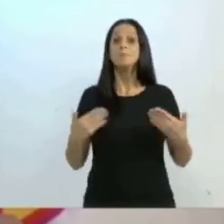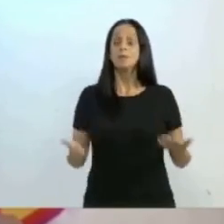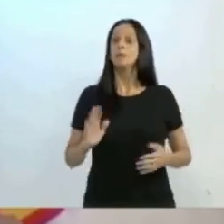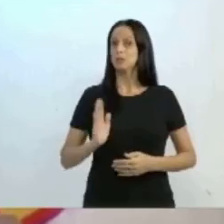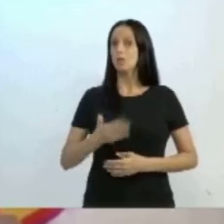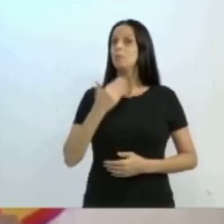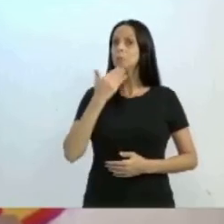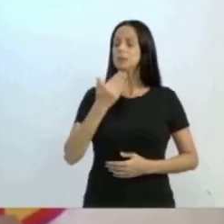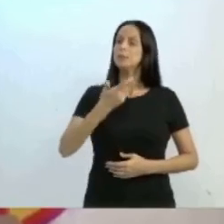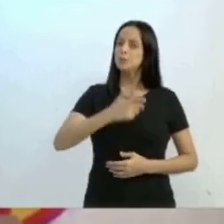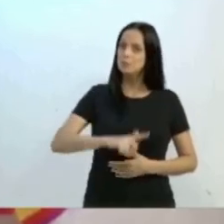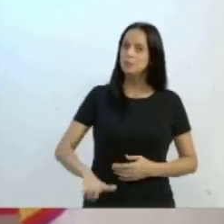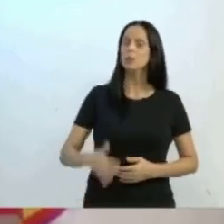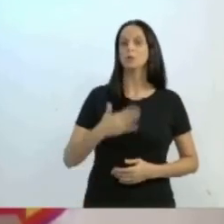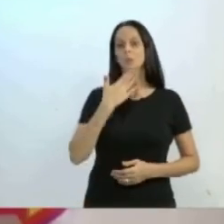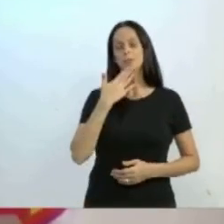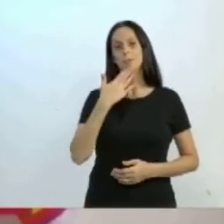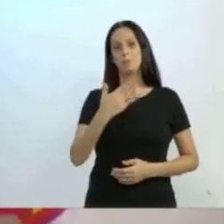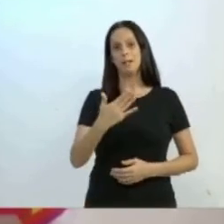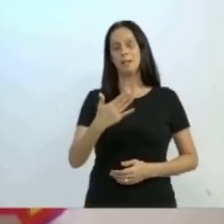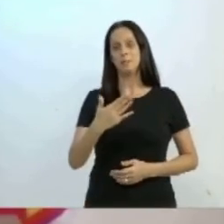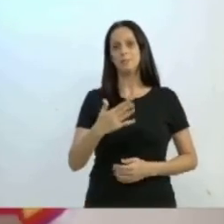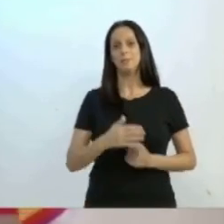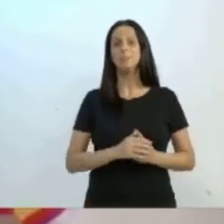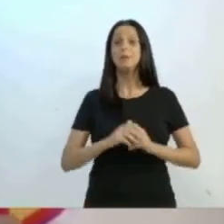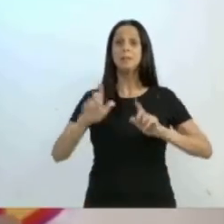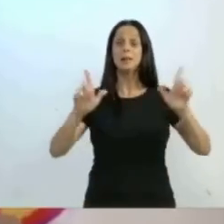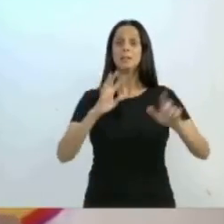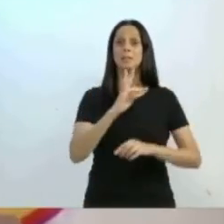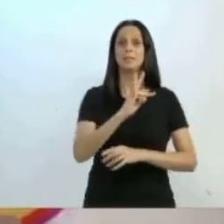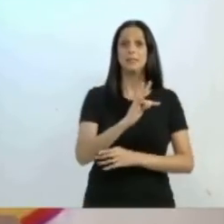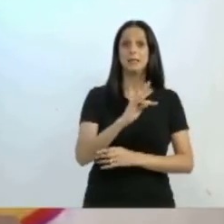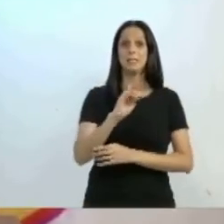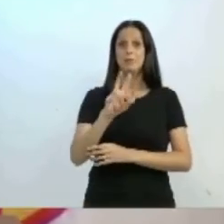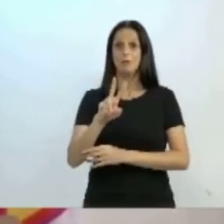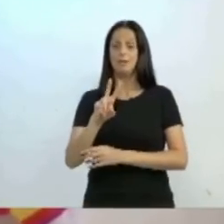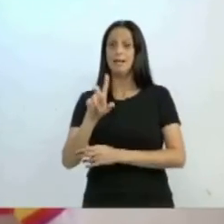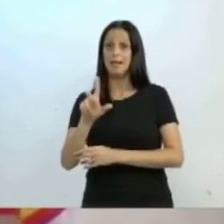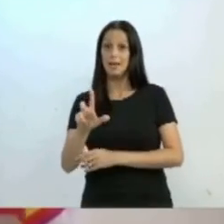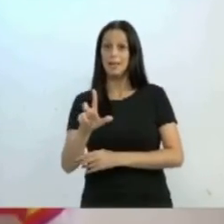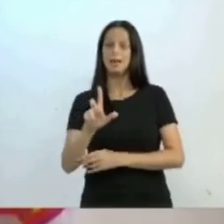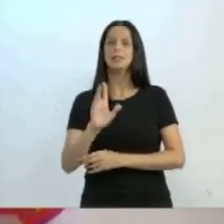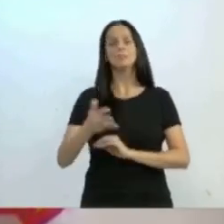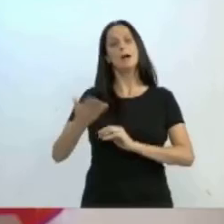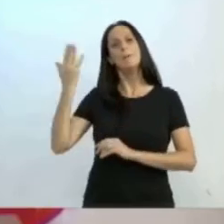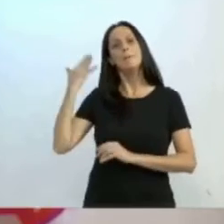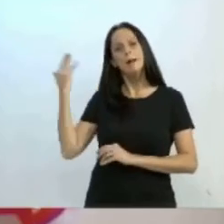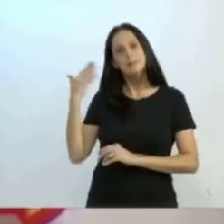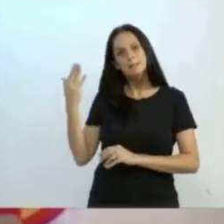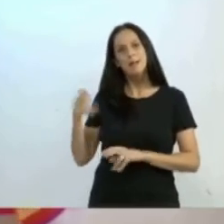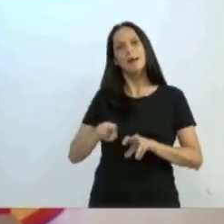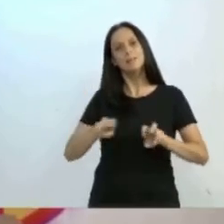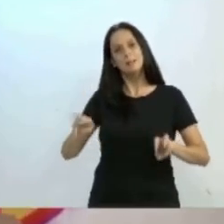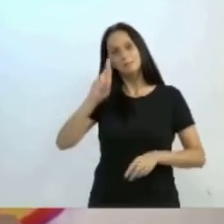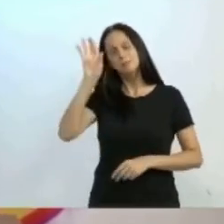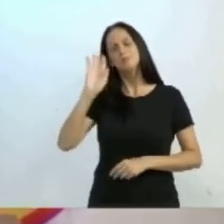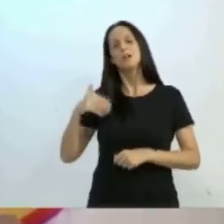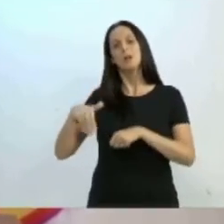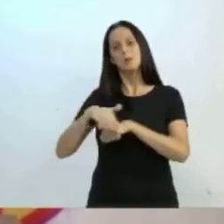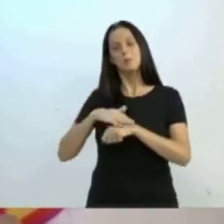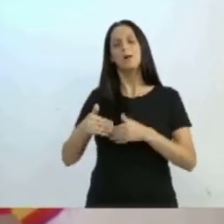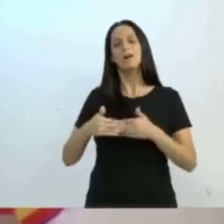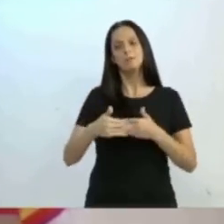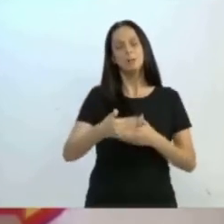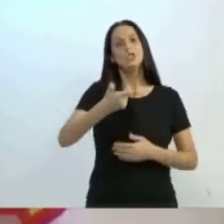para que nós possamos aqui através da tvl já pedi para mesma anterior a qual fazia parte e já conversei também